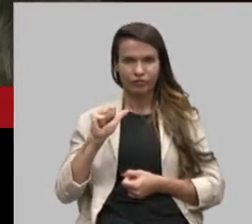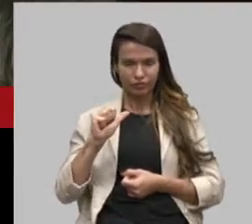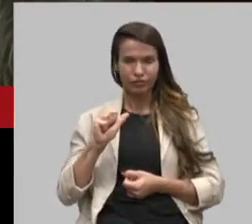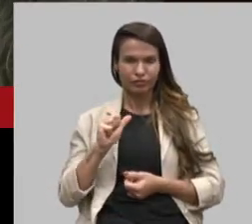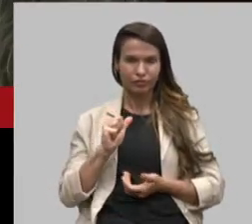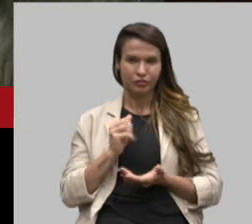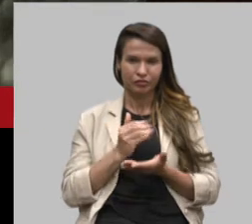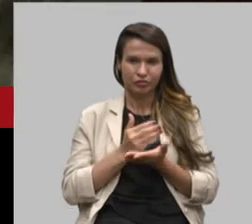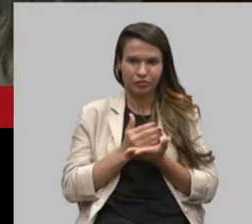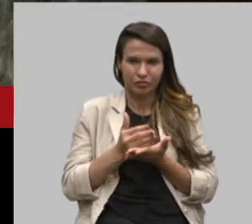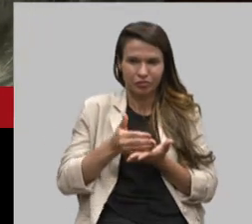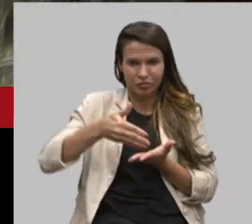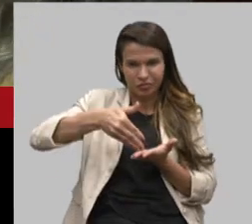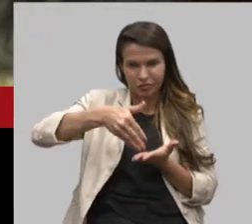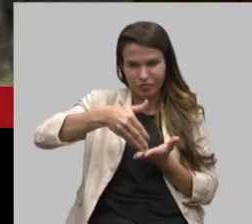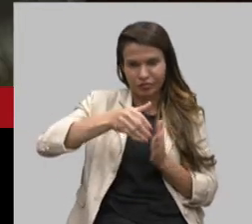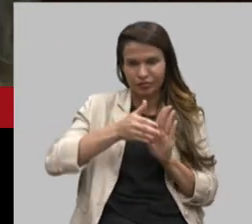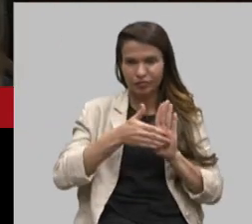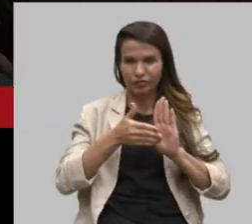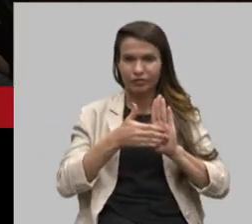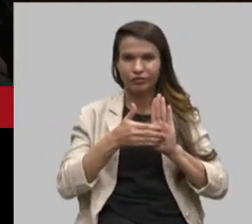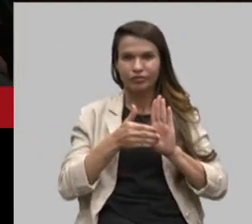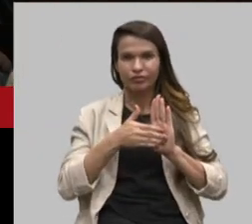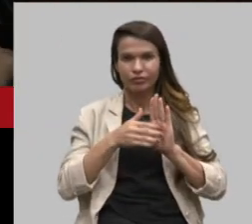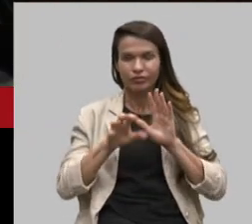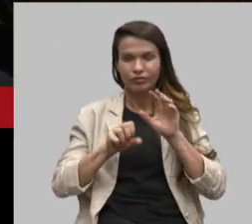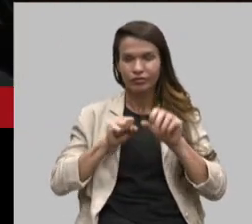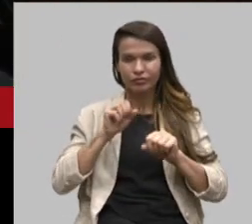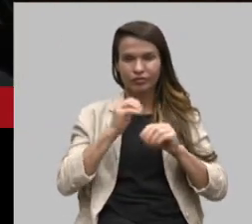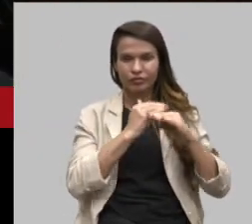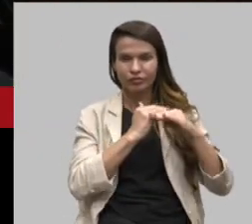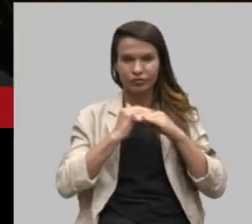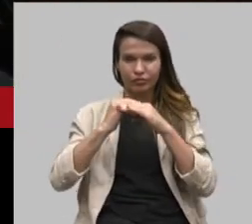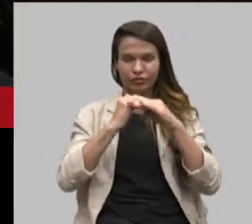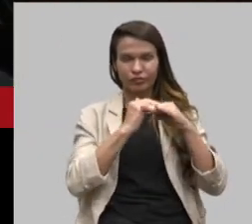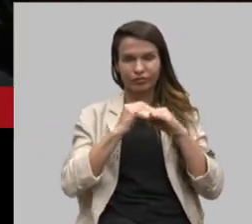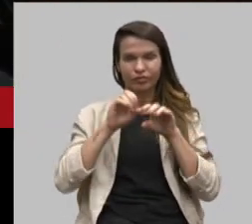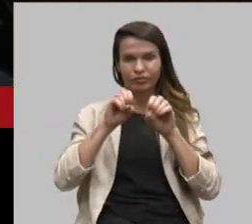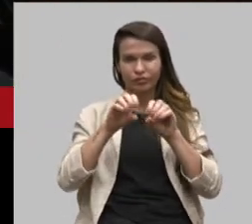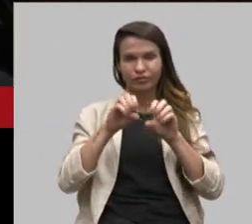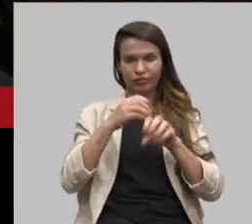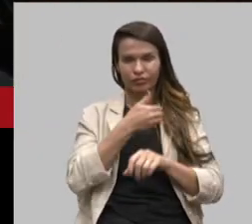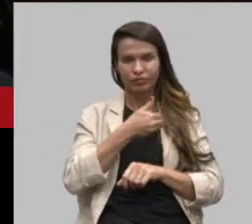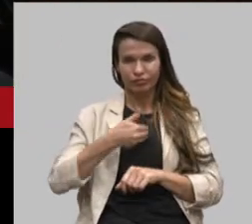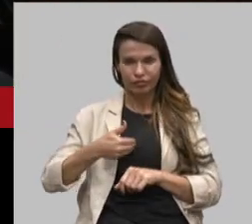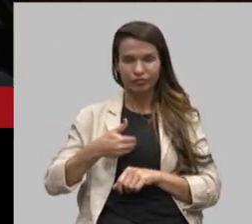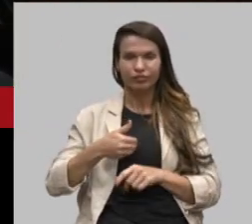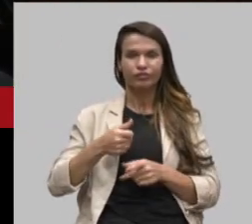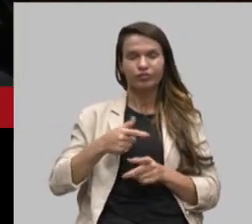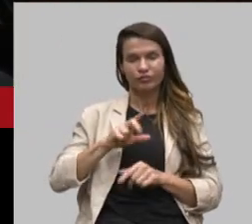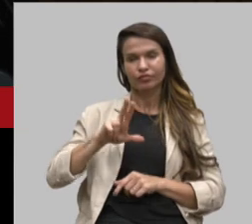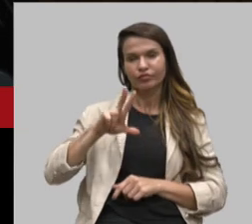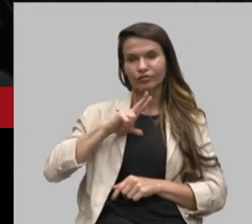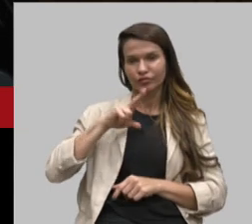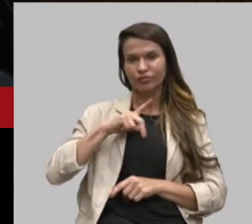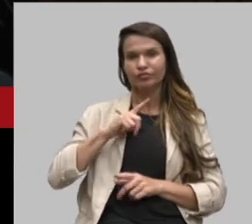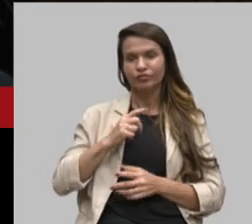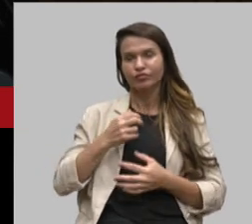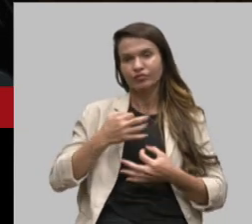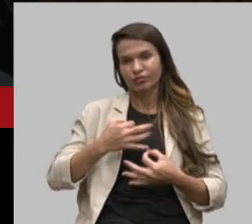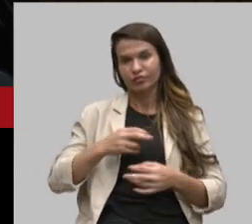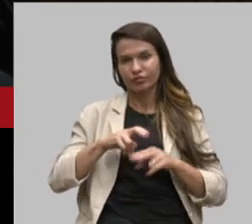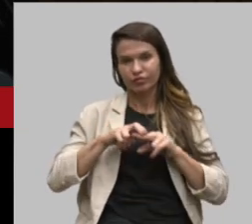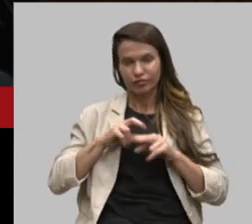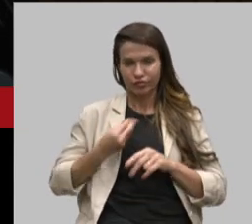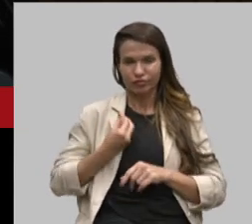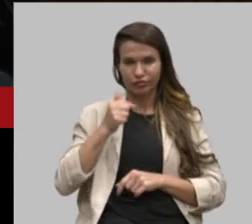dessa proposta A Busca Pela Equidade do ensino público e público e privado certamente é por isso que a gente tá aqui